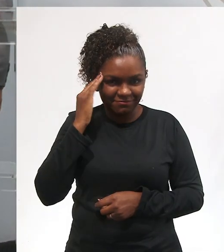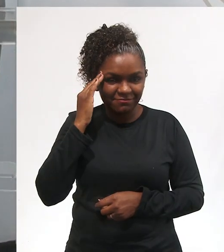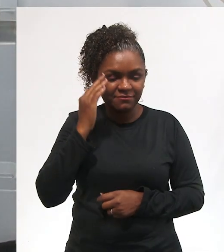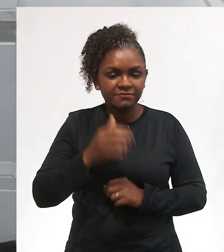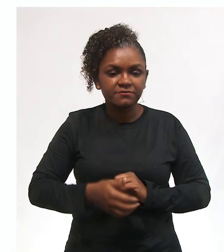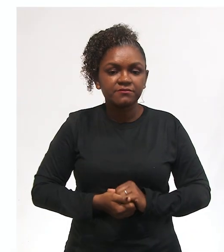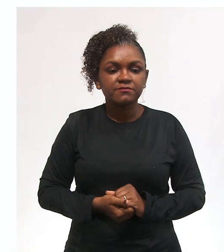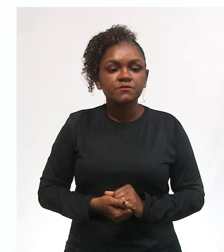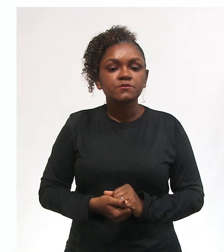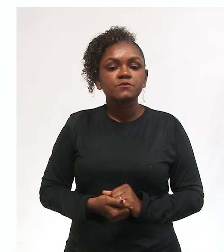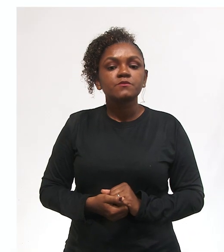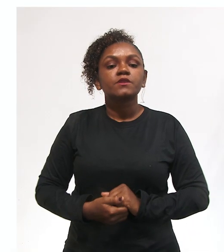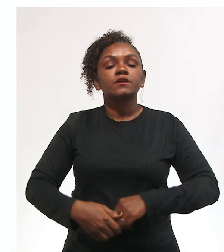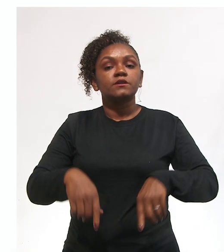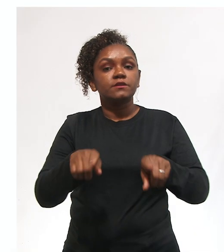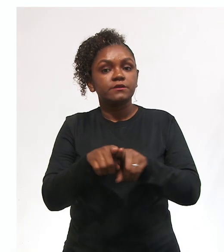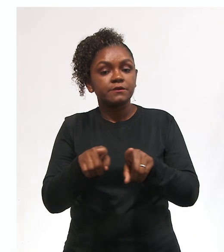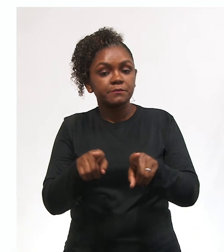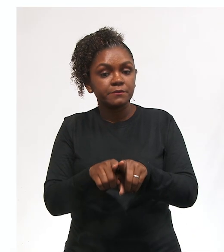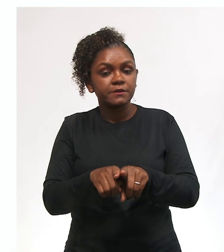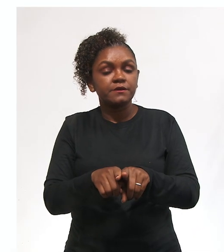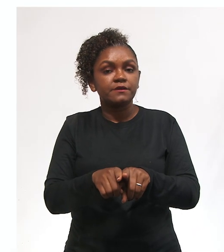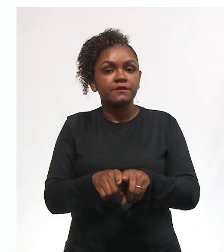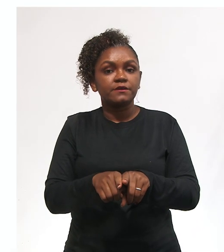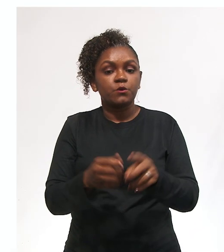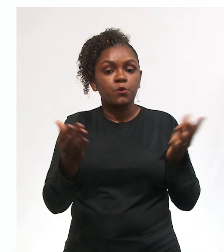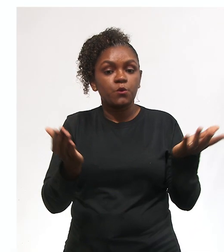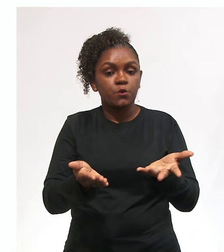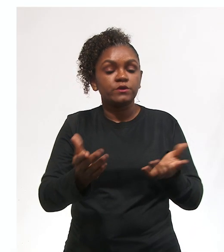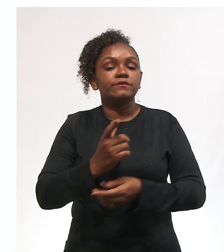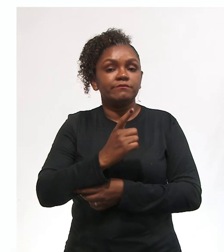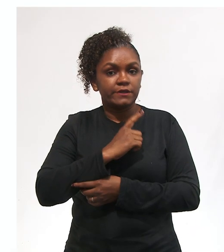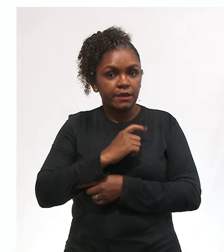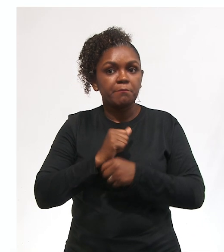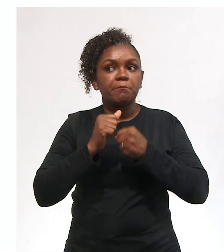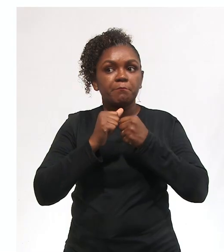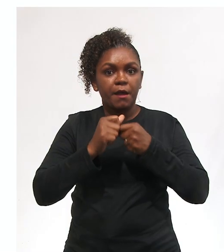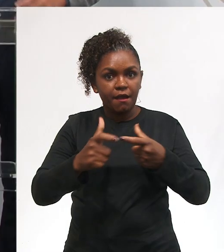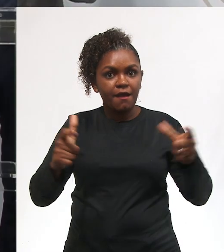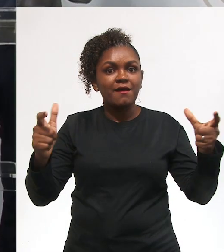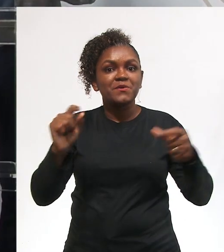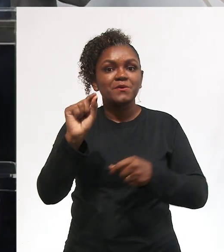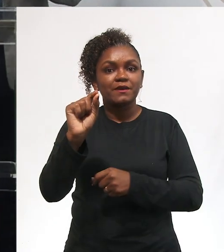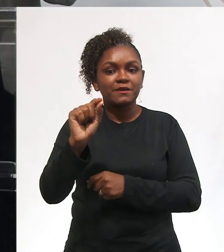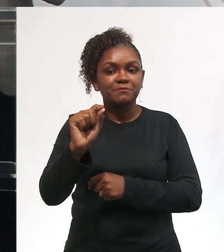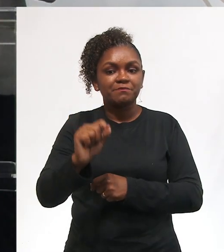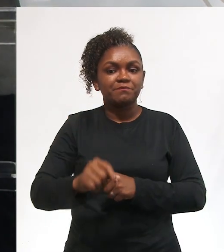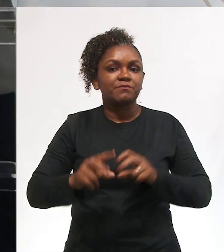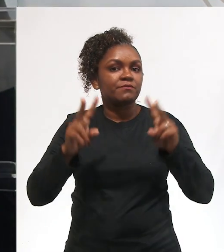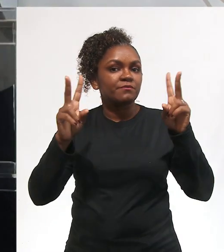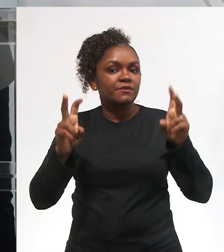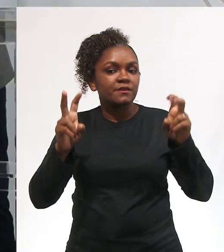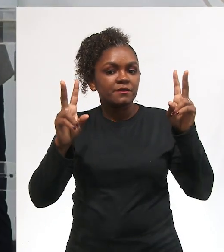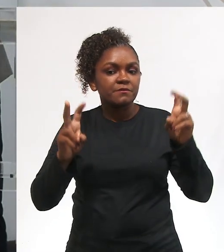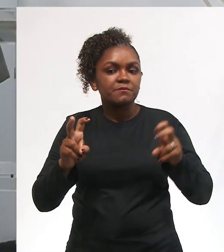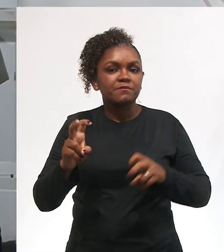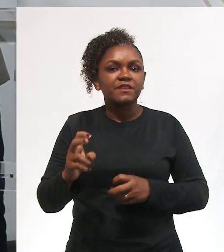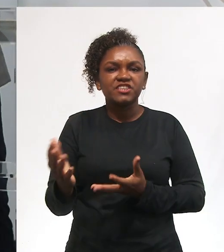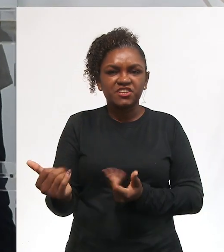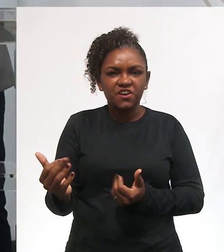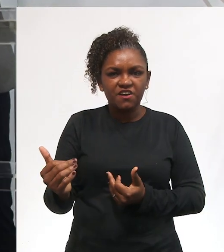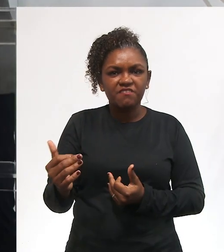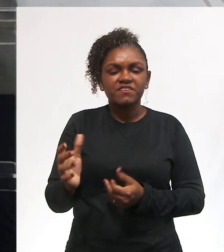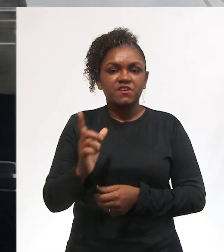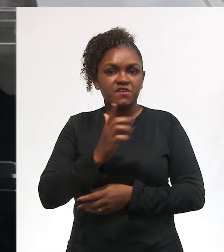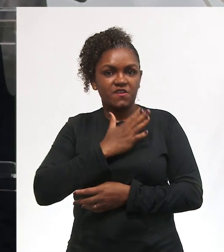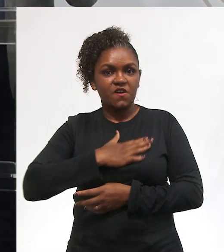beleza? E uma outra coisa que está muito hoje em evidência, pessoal, que está muito legal, né? Como essa galera toda aí, os jovens gostam muito